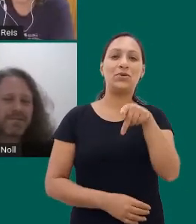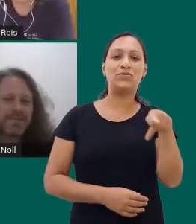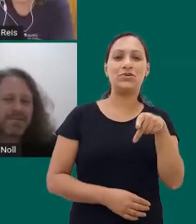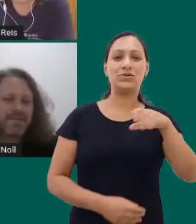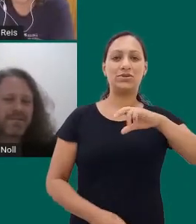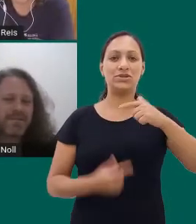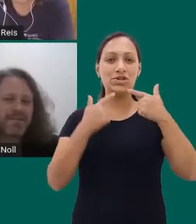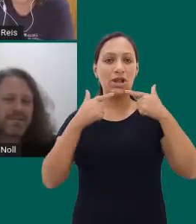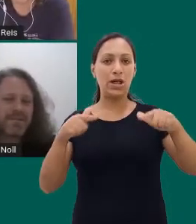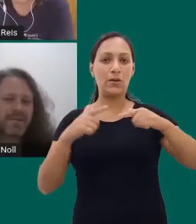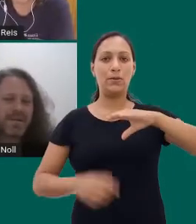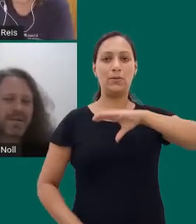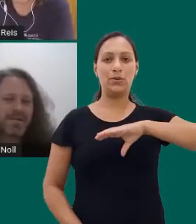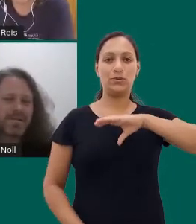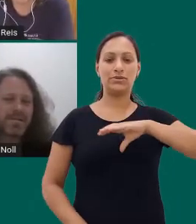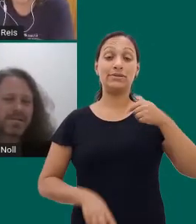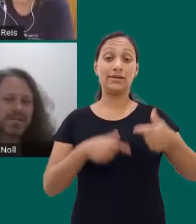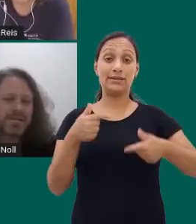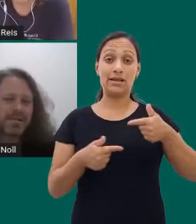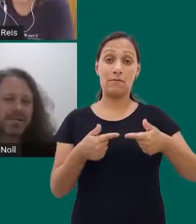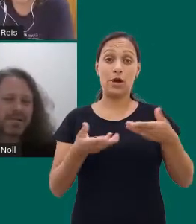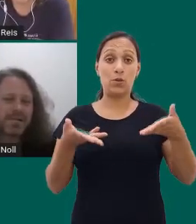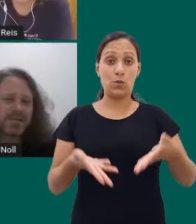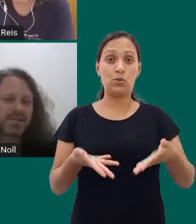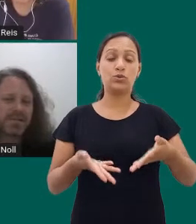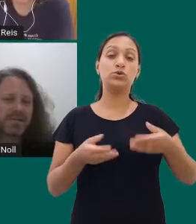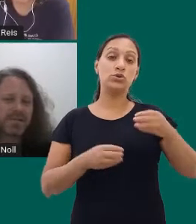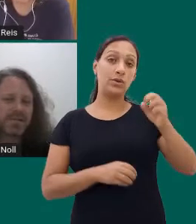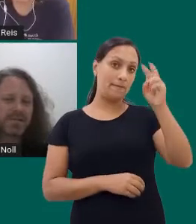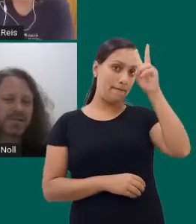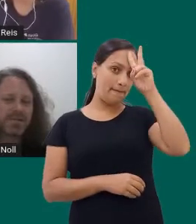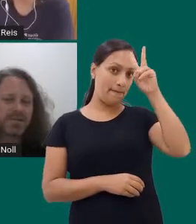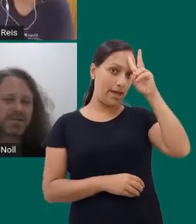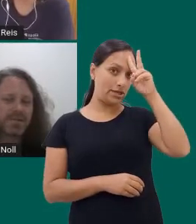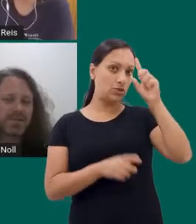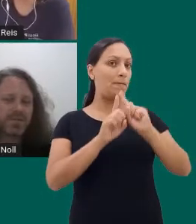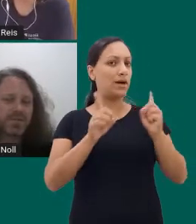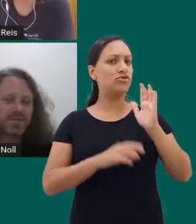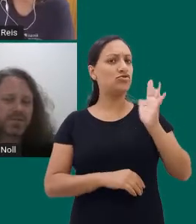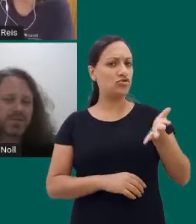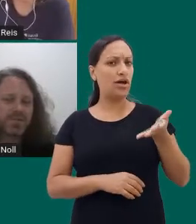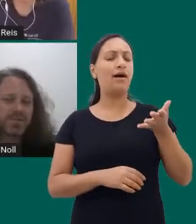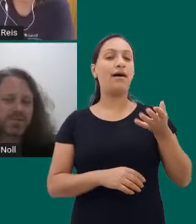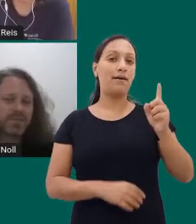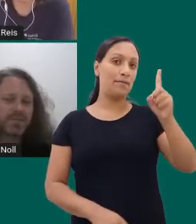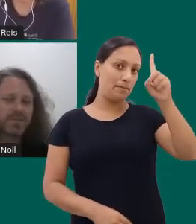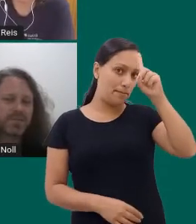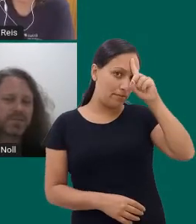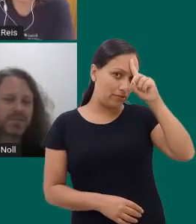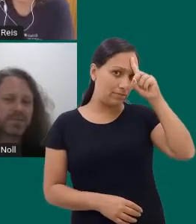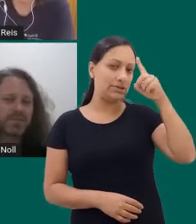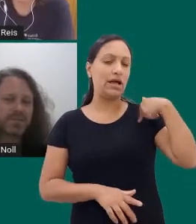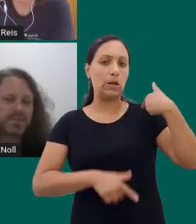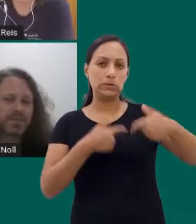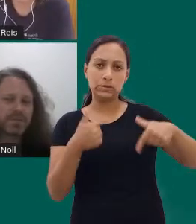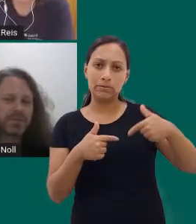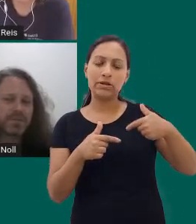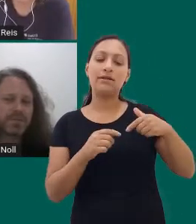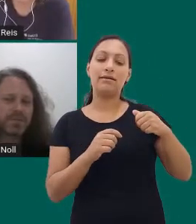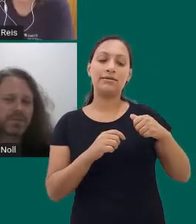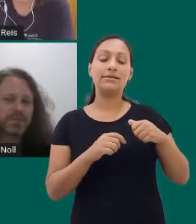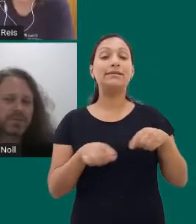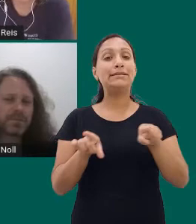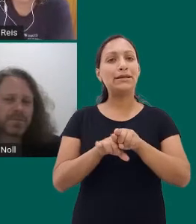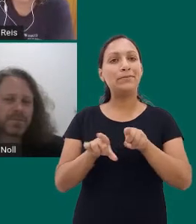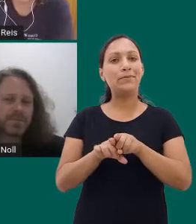portuguesa e trabalho hoje com ensino médio, mas já trabalhei com ensino fundamental, enfim, né? E sou mãe